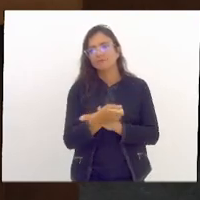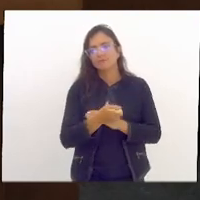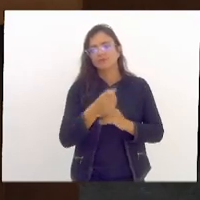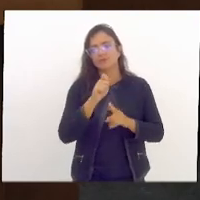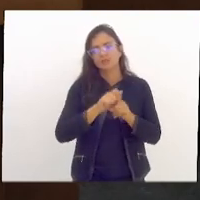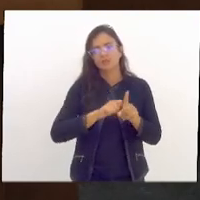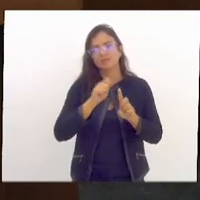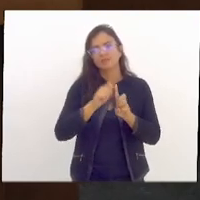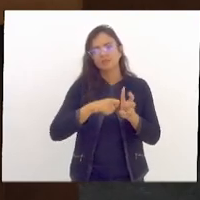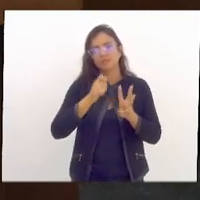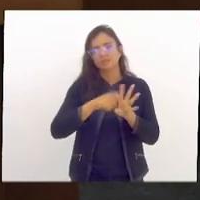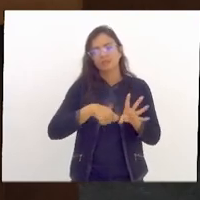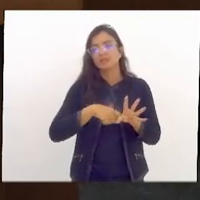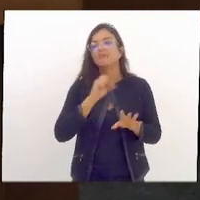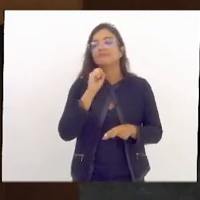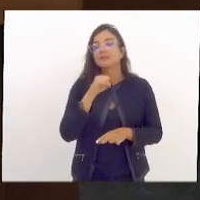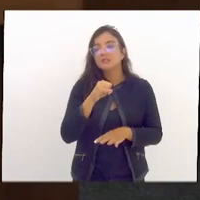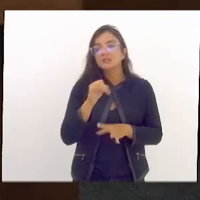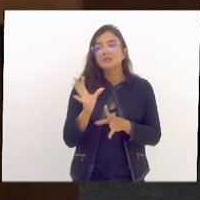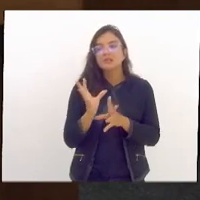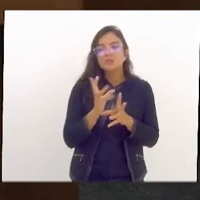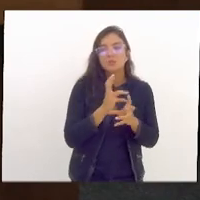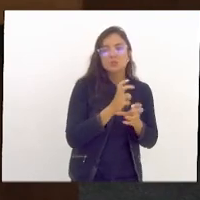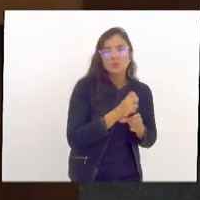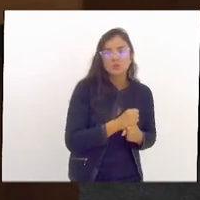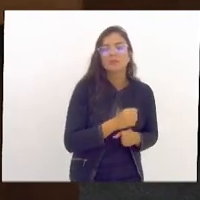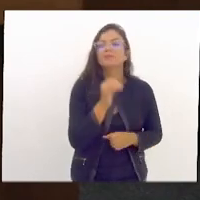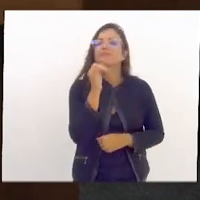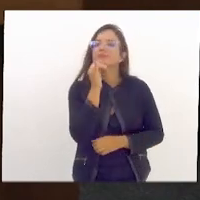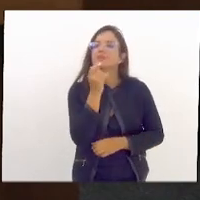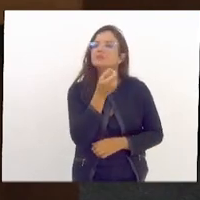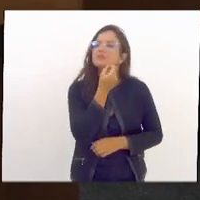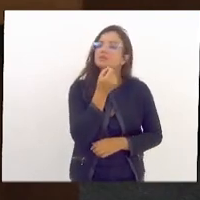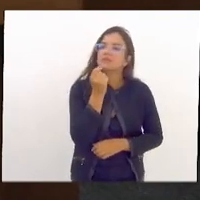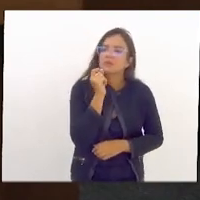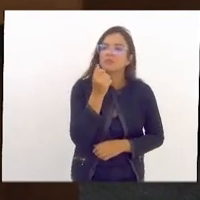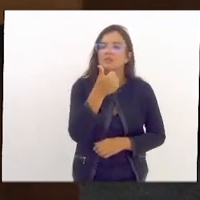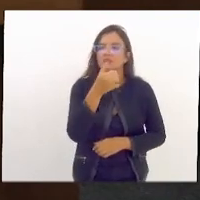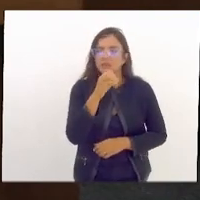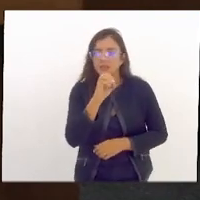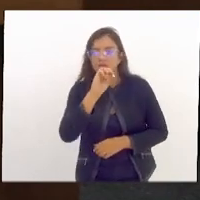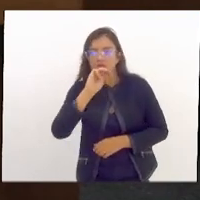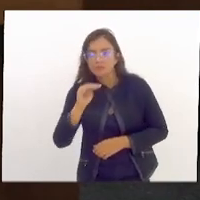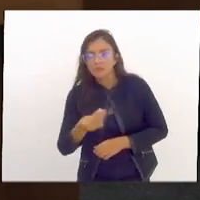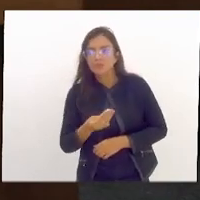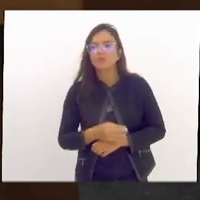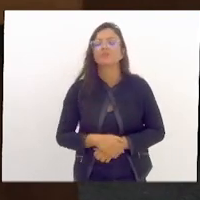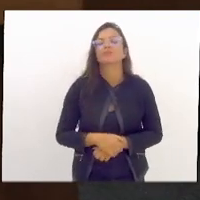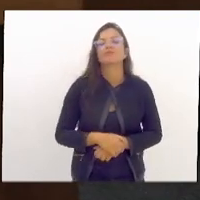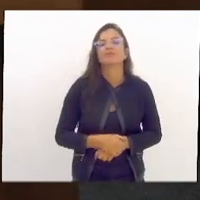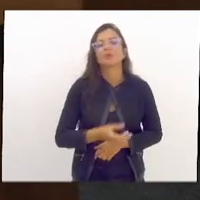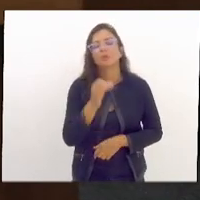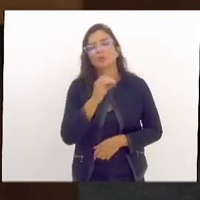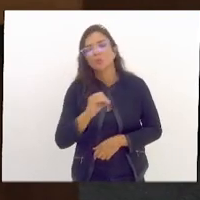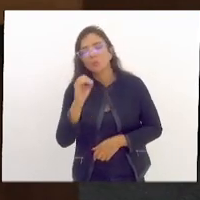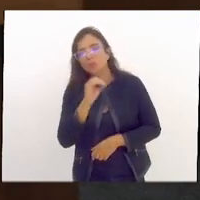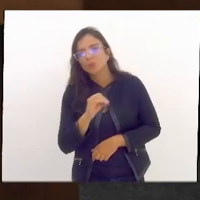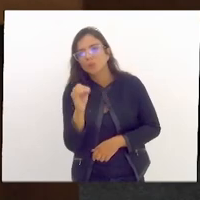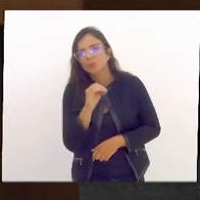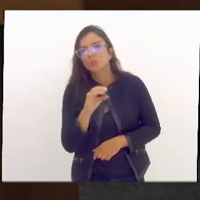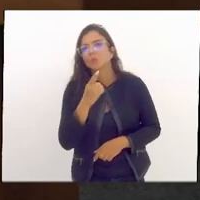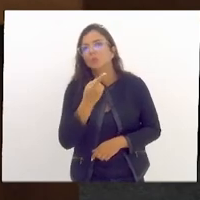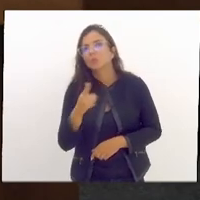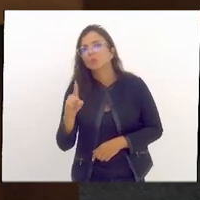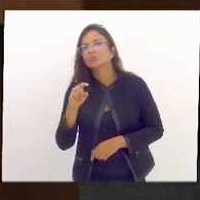nós somarmos, grosso modo, em setembro, 10 milhões, com outubro, última linha, 11